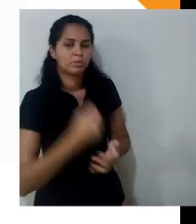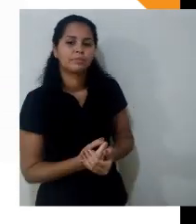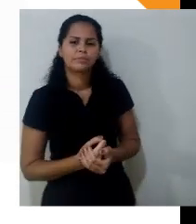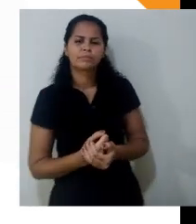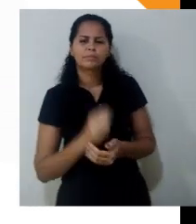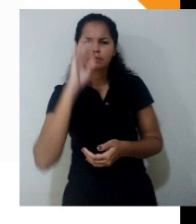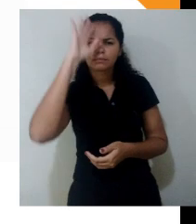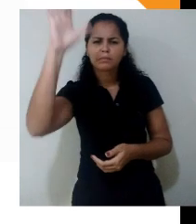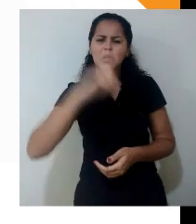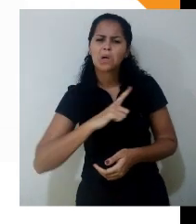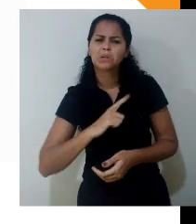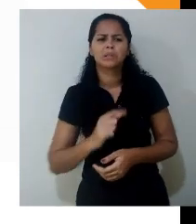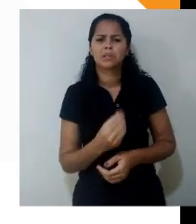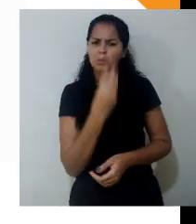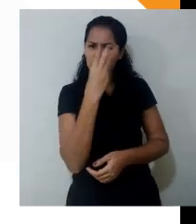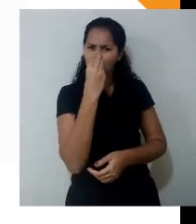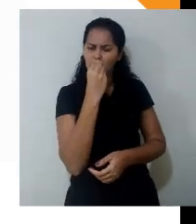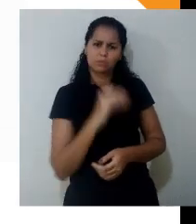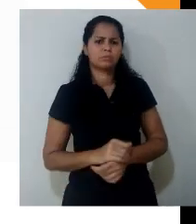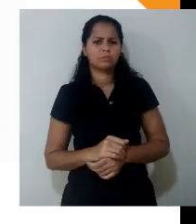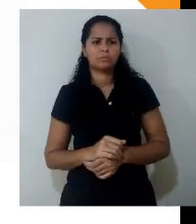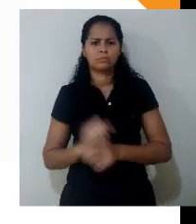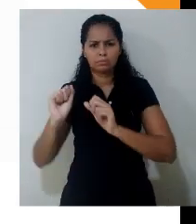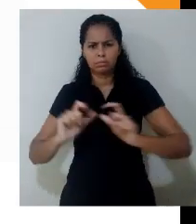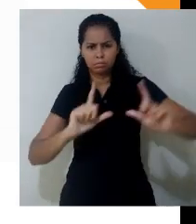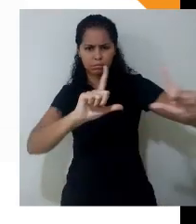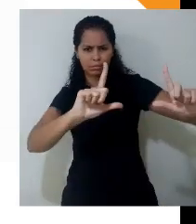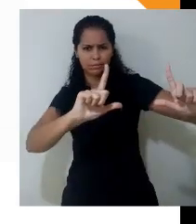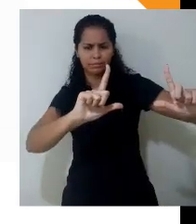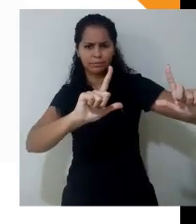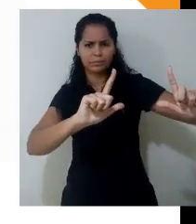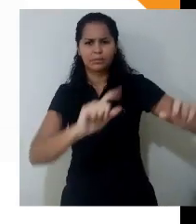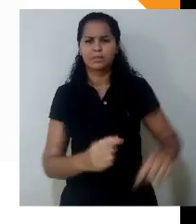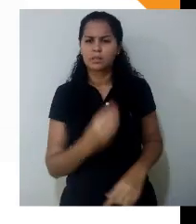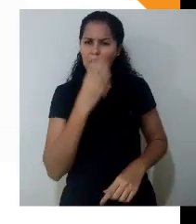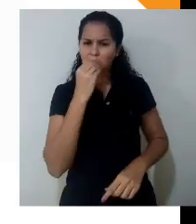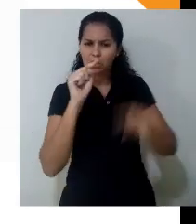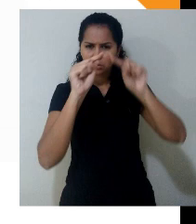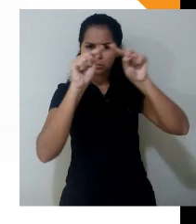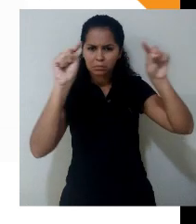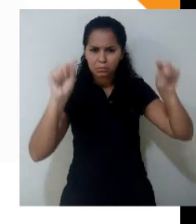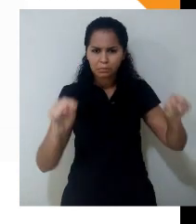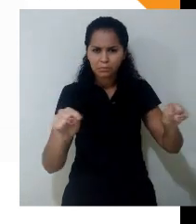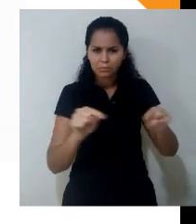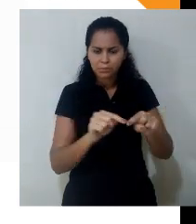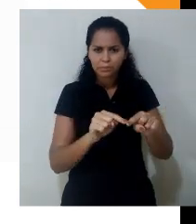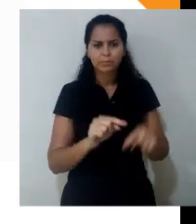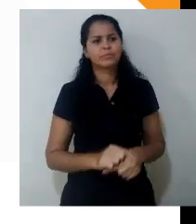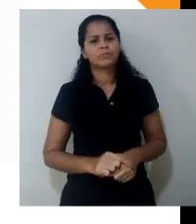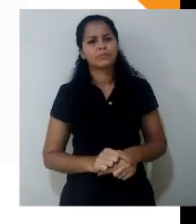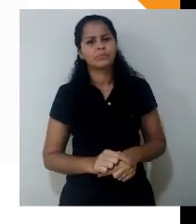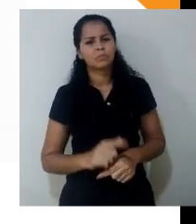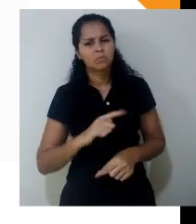aqui uma foto, essa foto aqui, do patinho. Essa foto é uma foto quadrada com